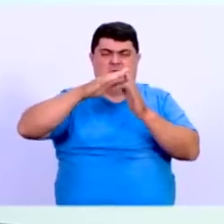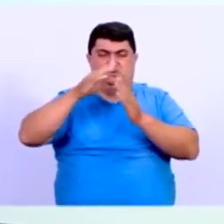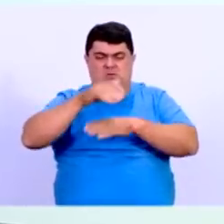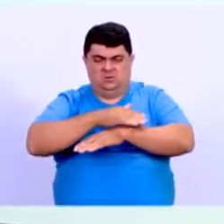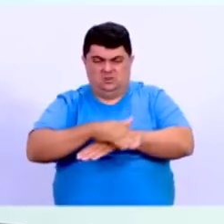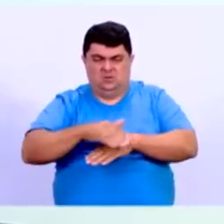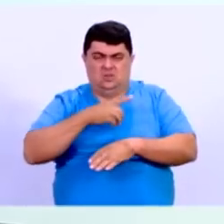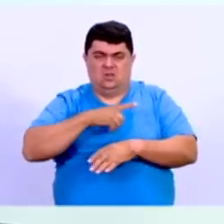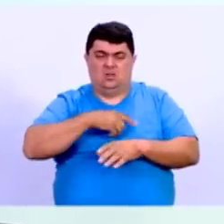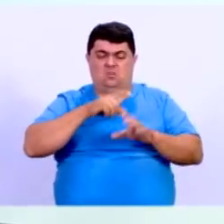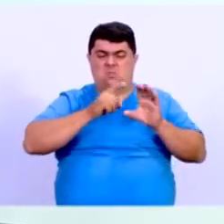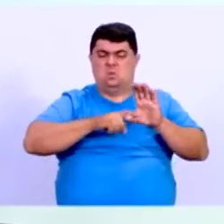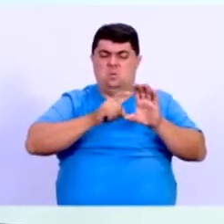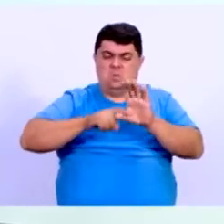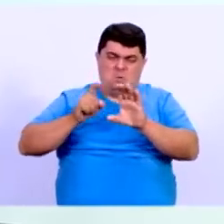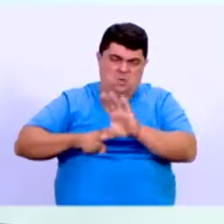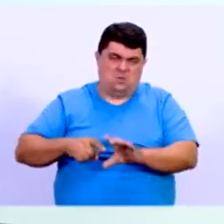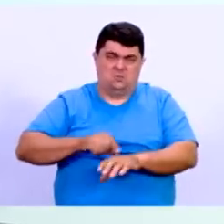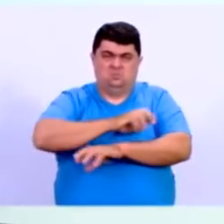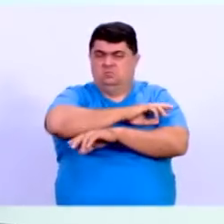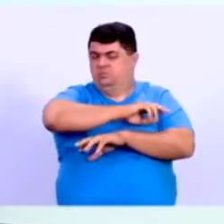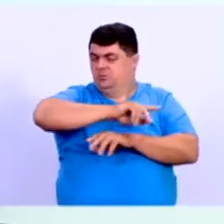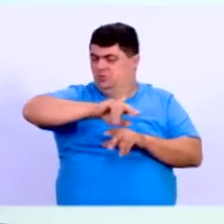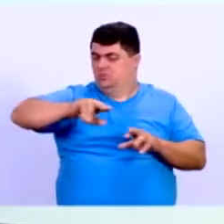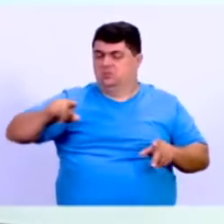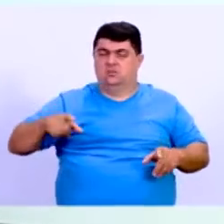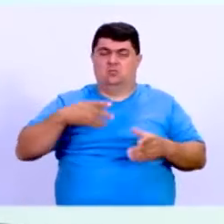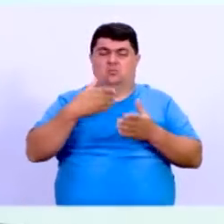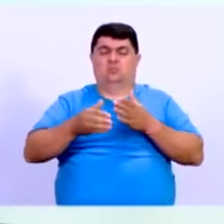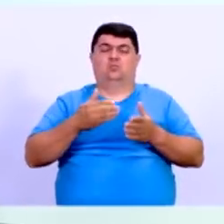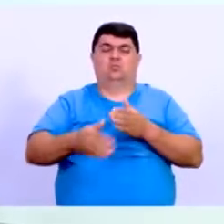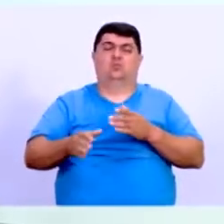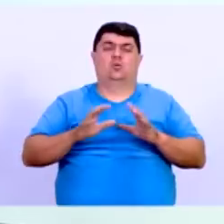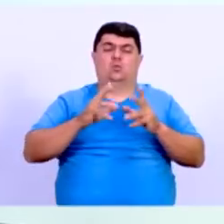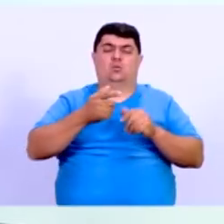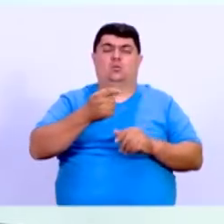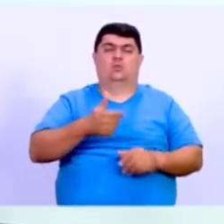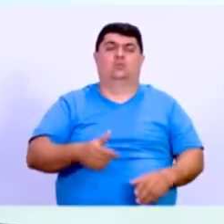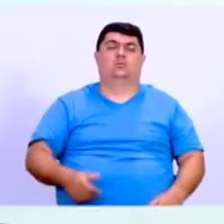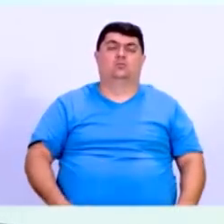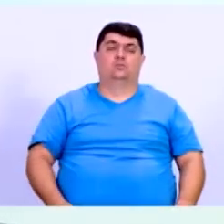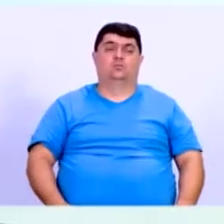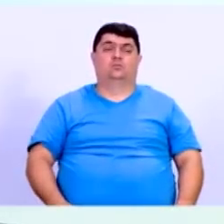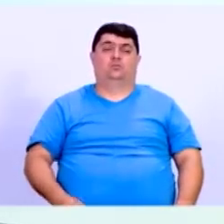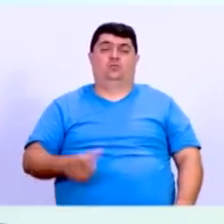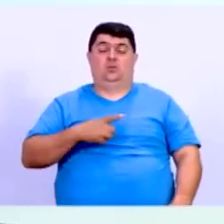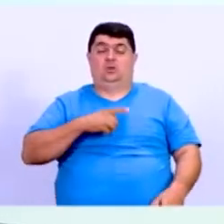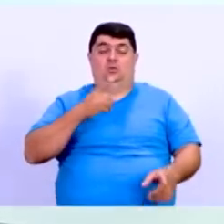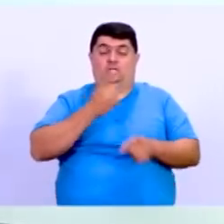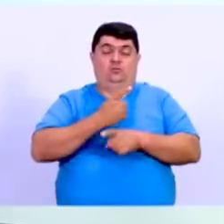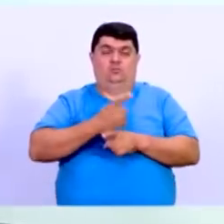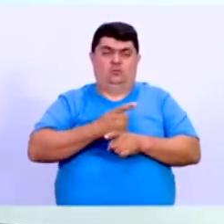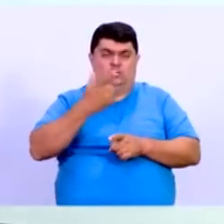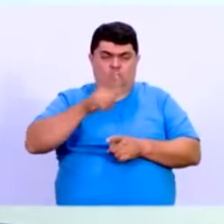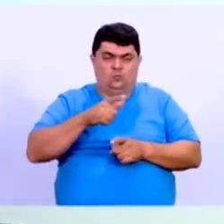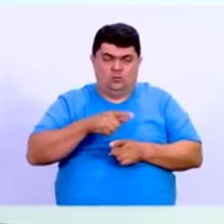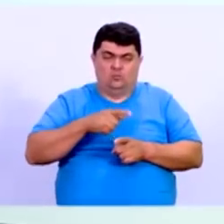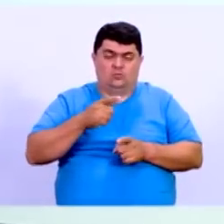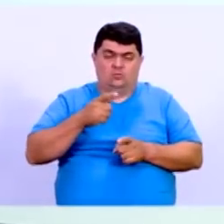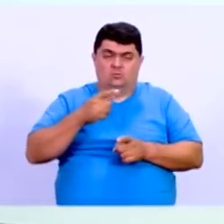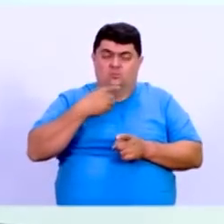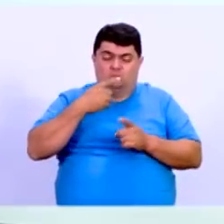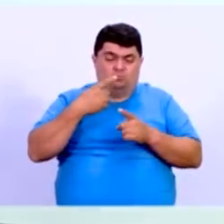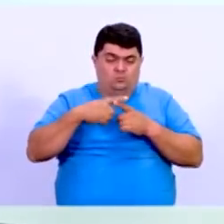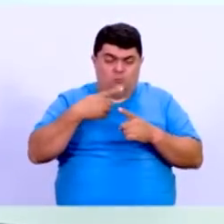dívida ativa ali na empresa, entendeu? A empresa perde essas informações todas. E às vezes fica até difícil dela cobrar de algum cliente porque ela não tem